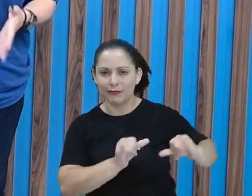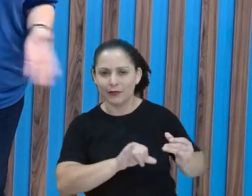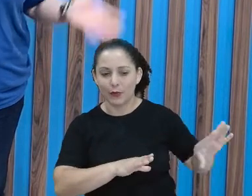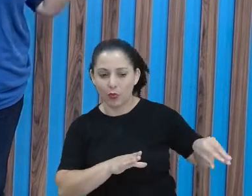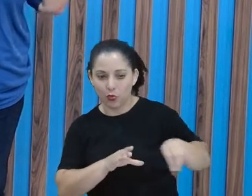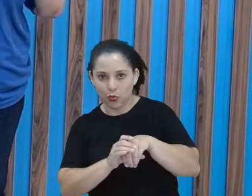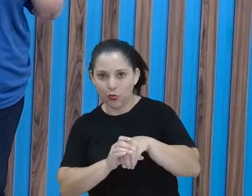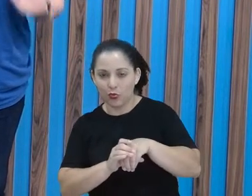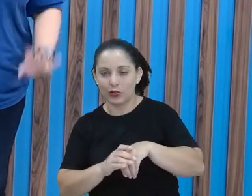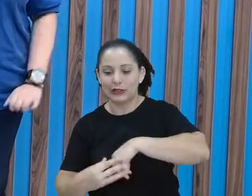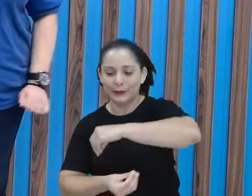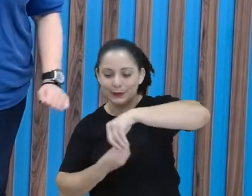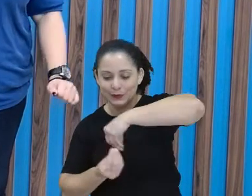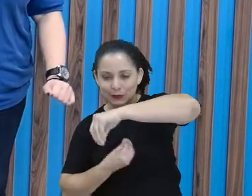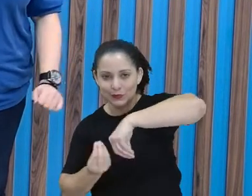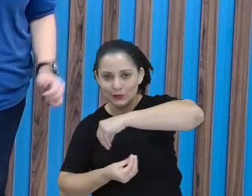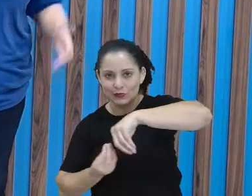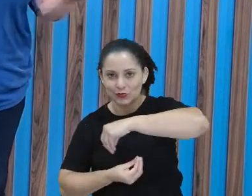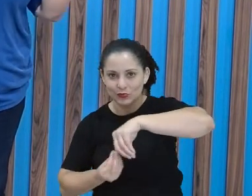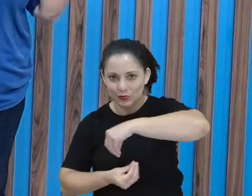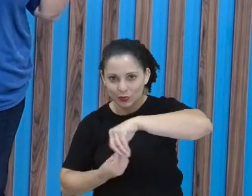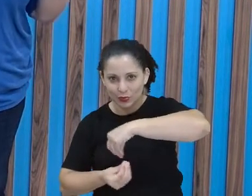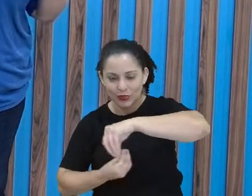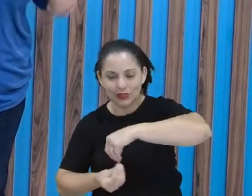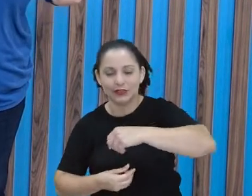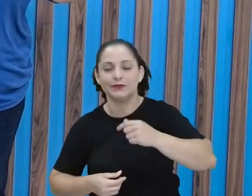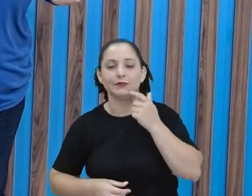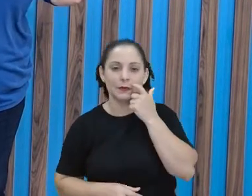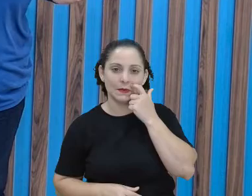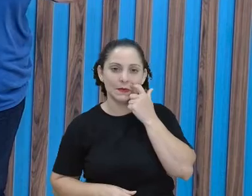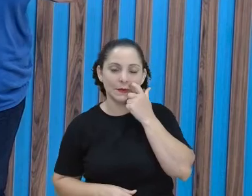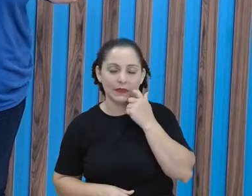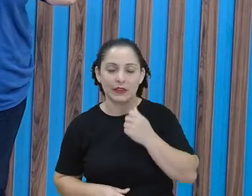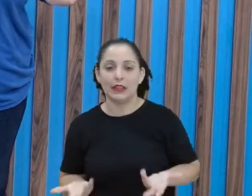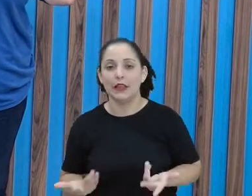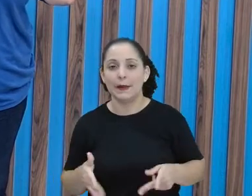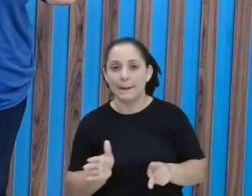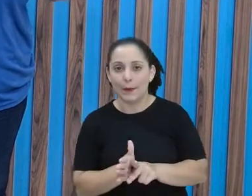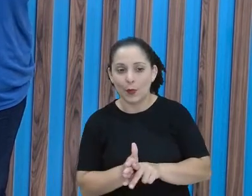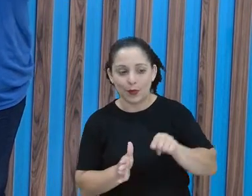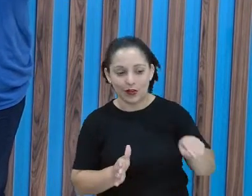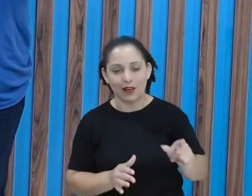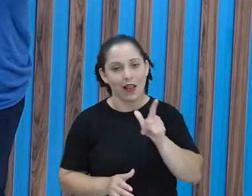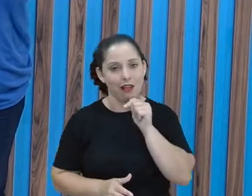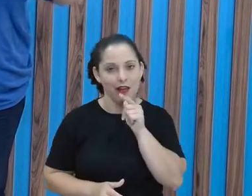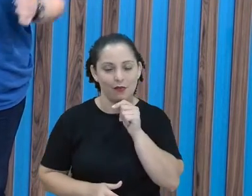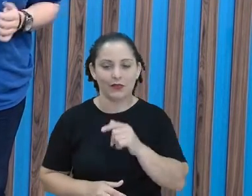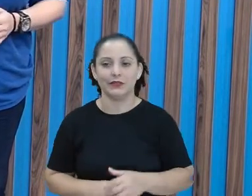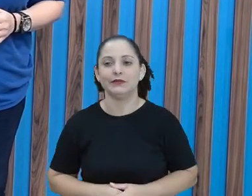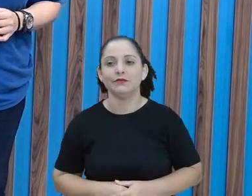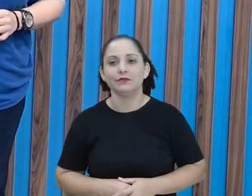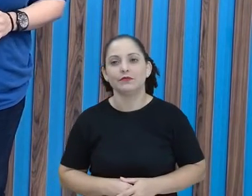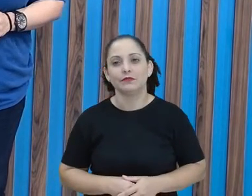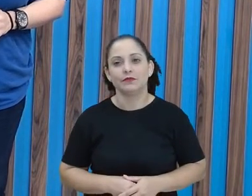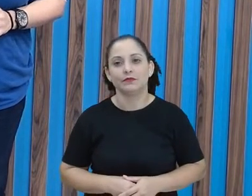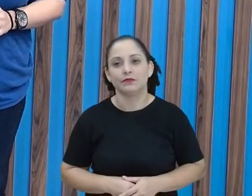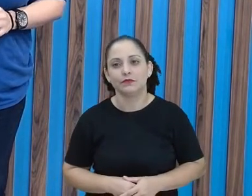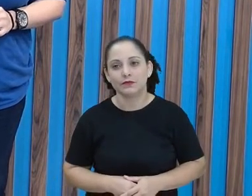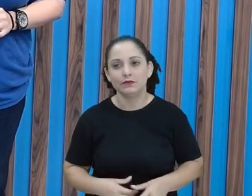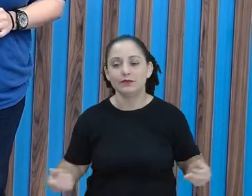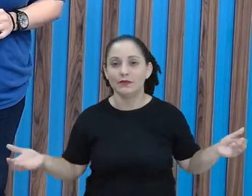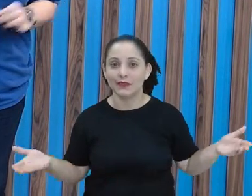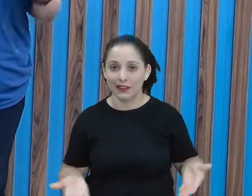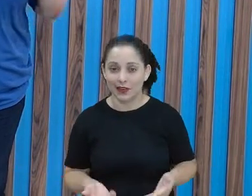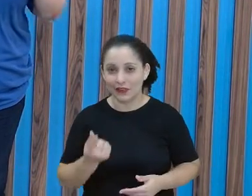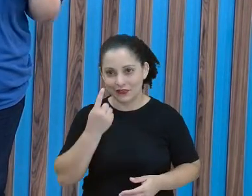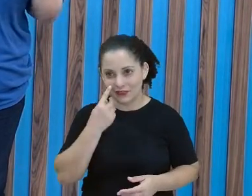estação de tratamento, né, entrar de acordo com aquela água que chegou lá, tá certo? Então, é